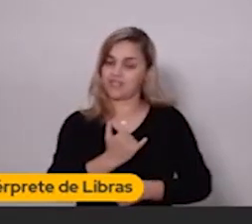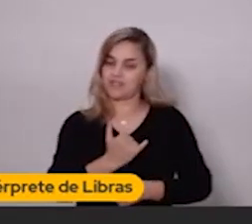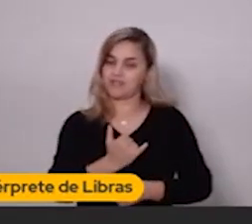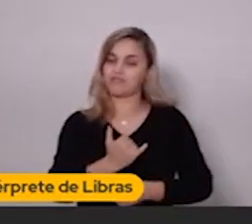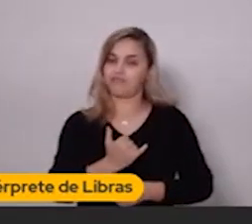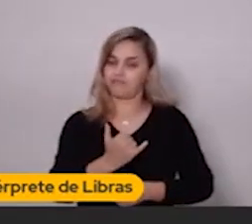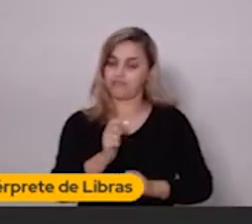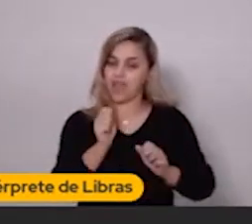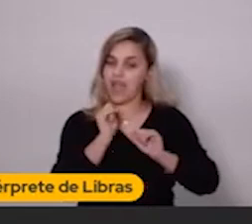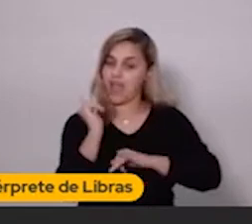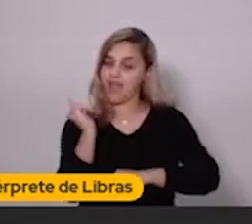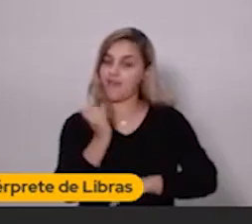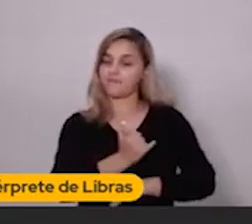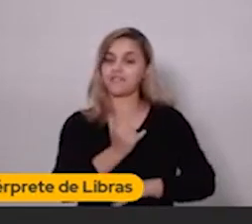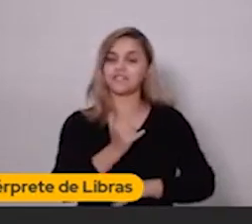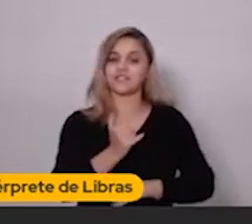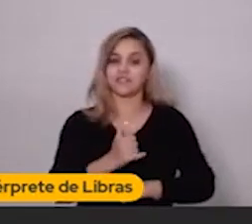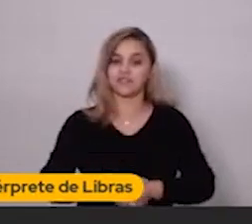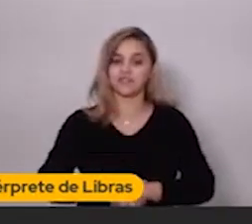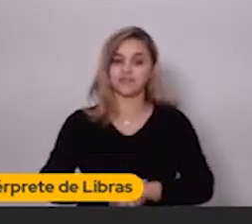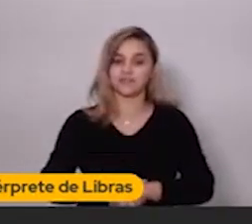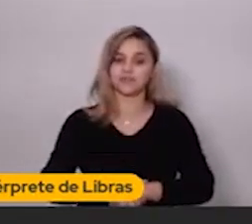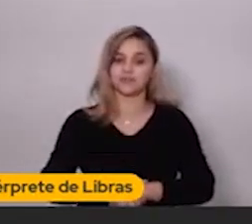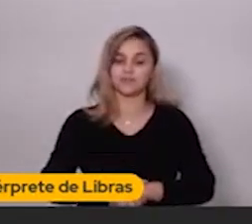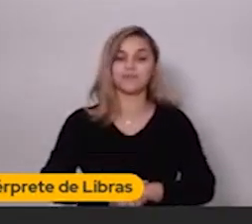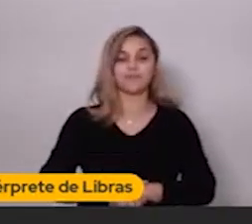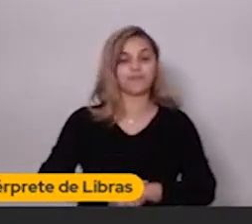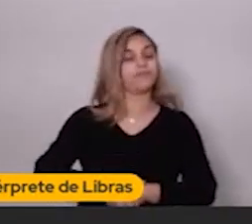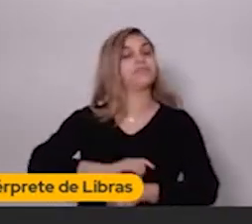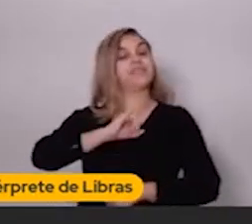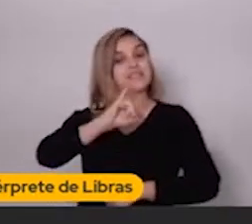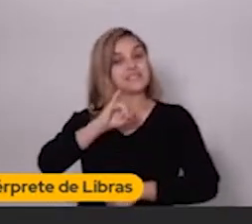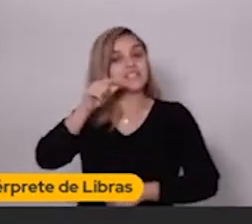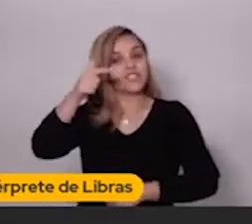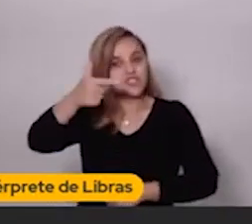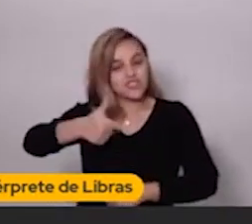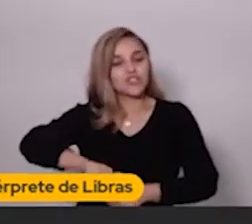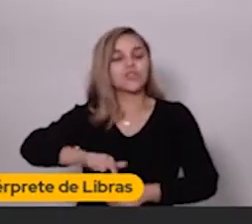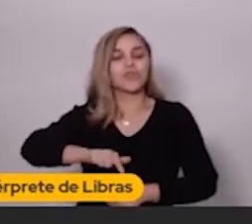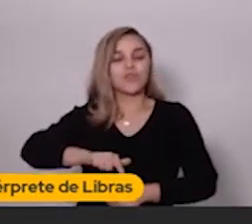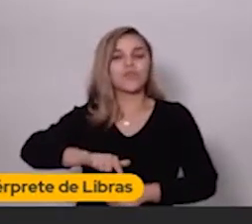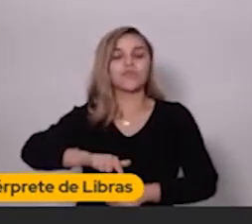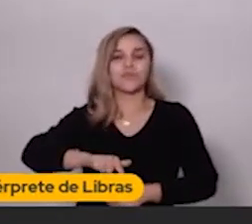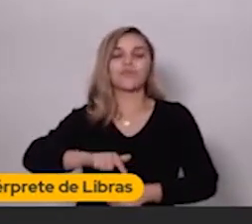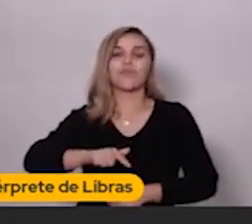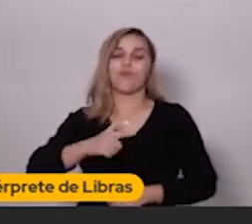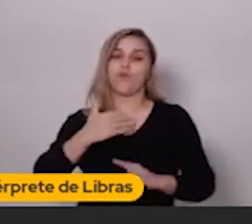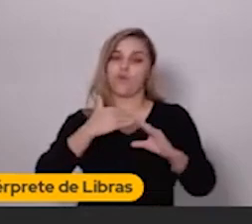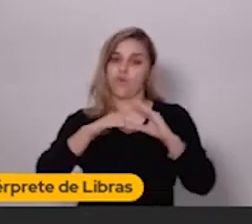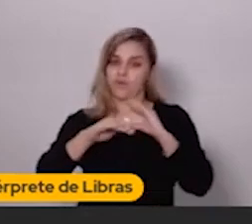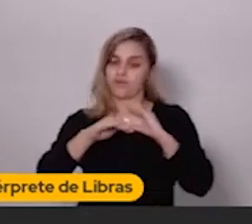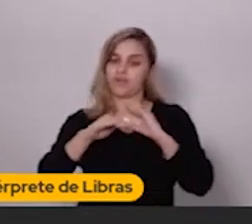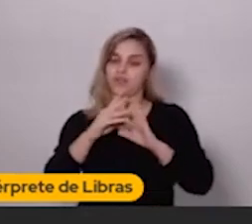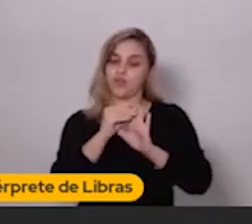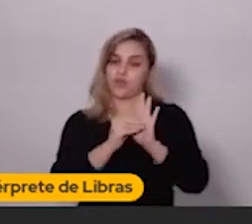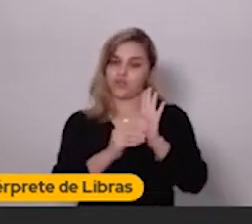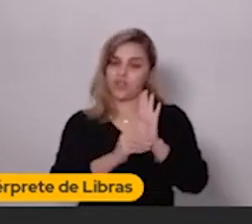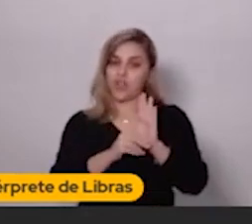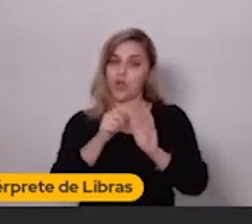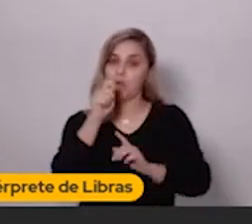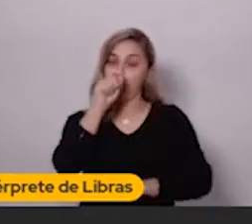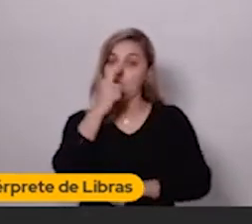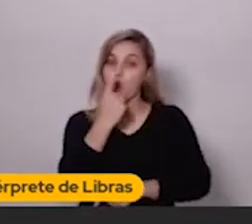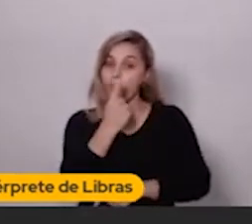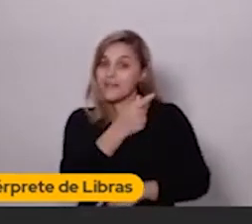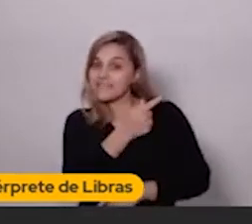né, como muita gente conhece, essa penalidade. Nesse caso, o envio de conteúdo para o YouTube ele é suspendido durante 1